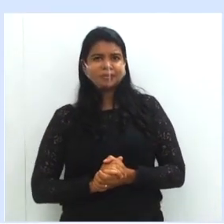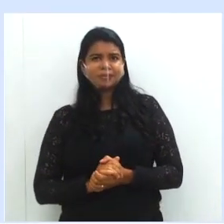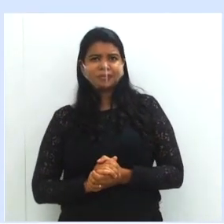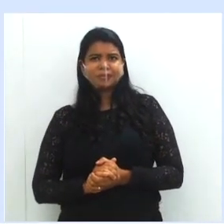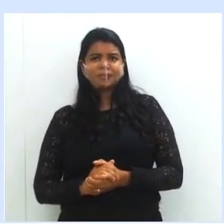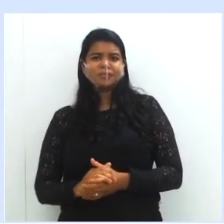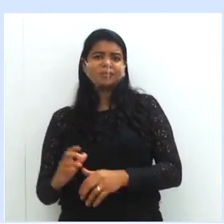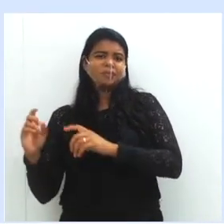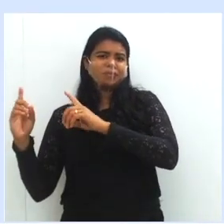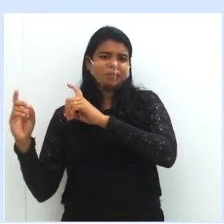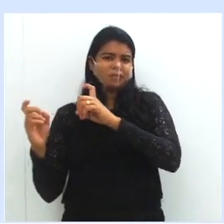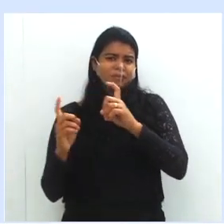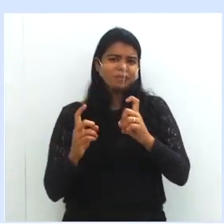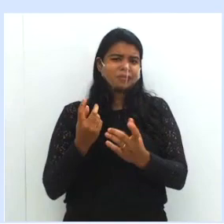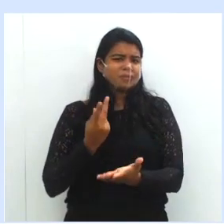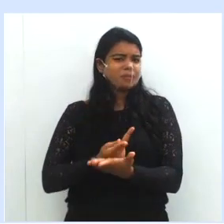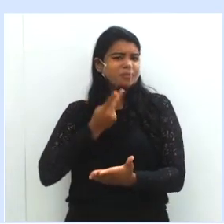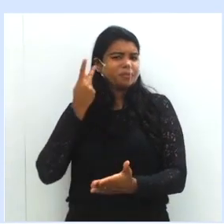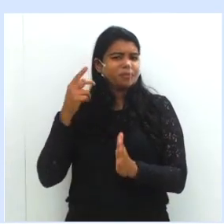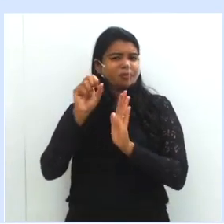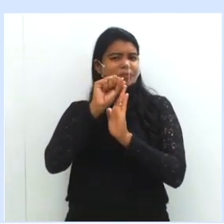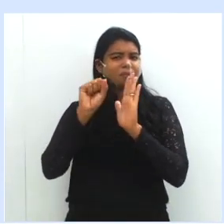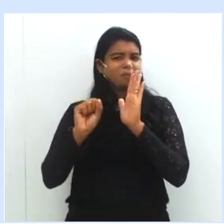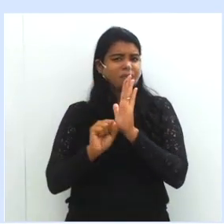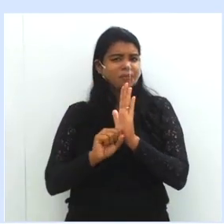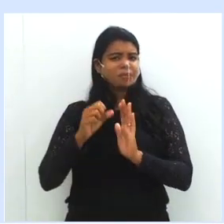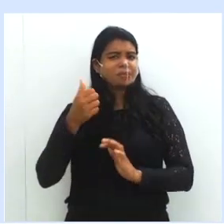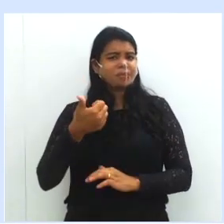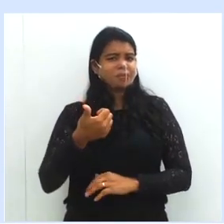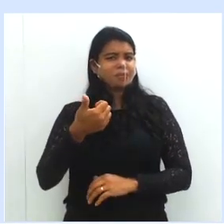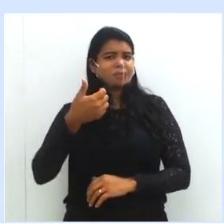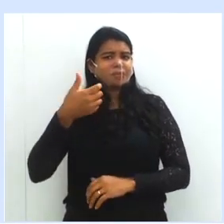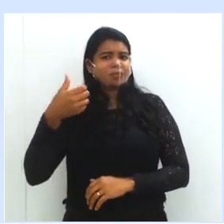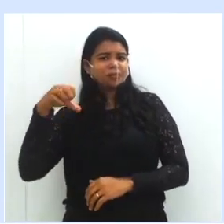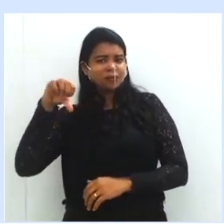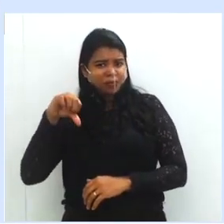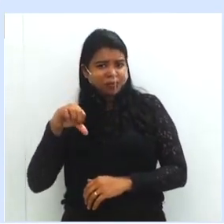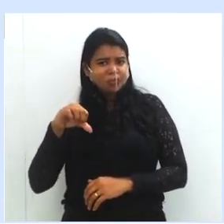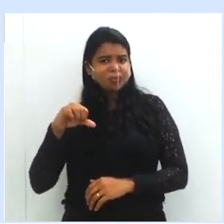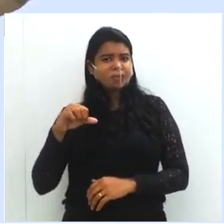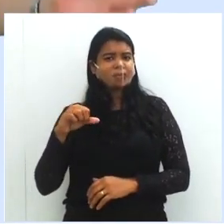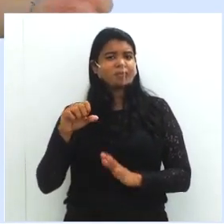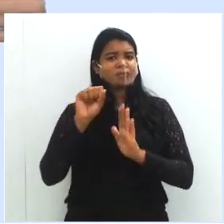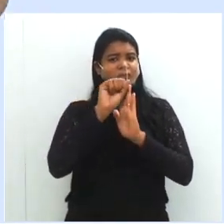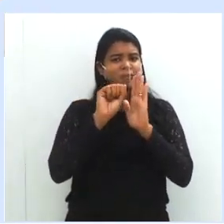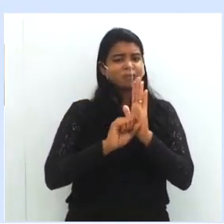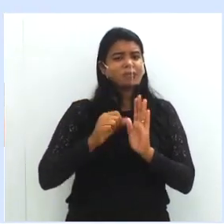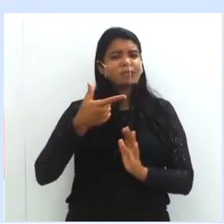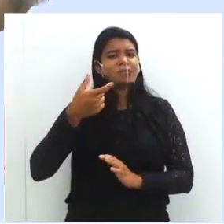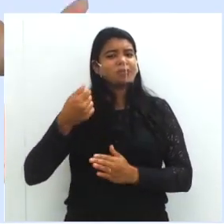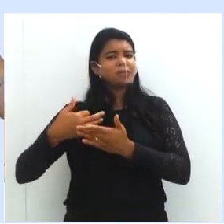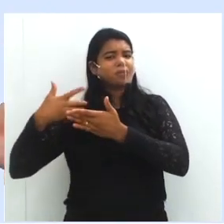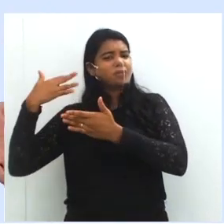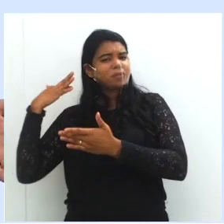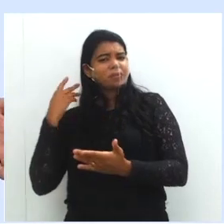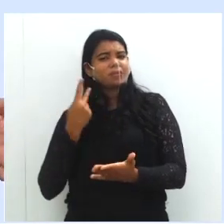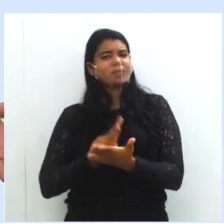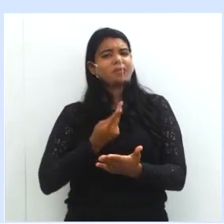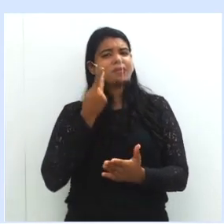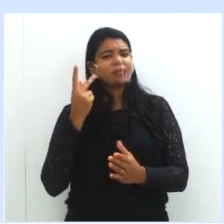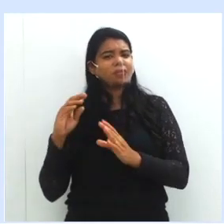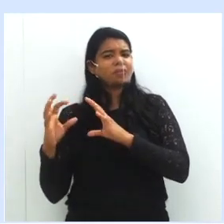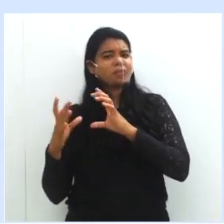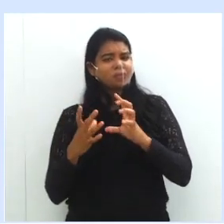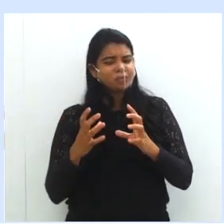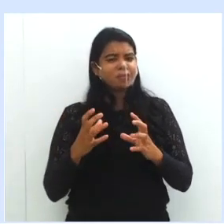conflitos que surgiram no século XIX e no século XX, os conflitos que houve no mundo no século XIX e século